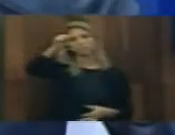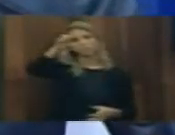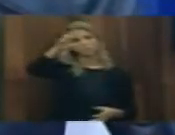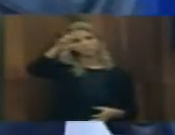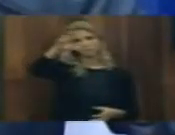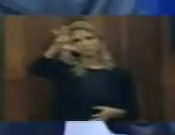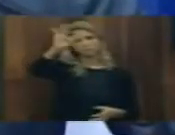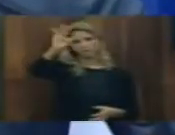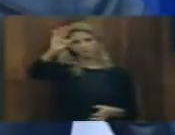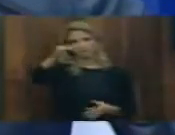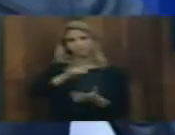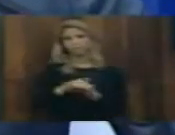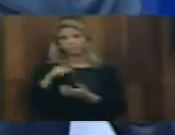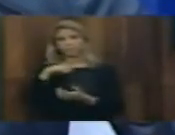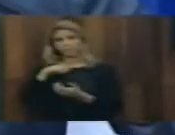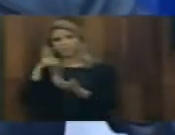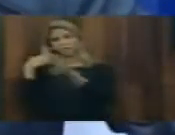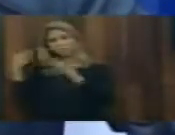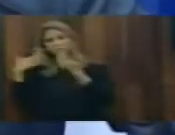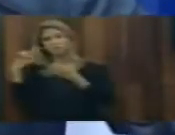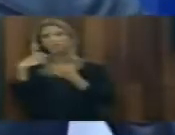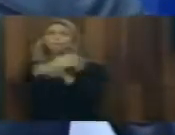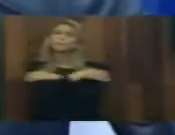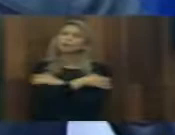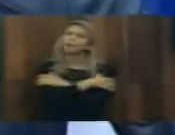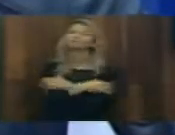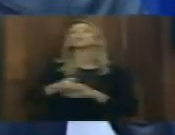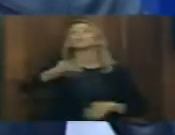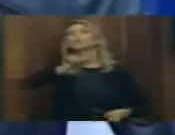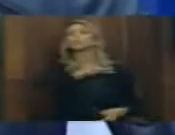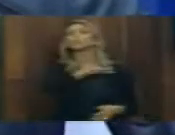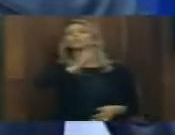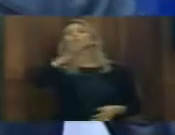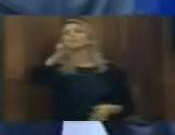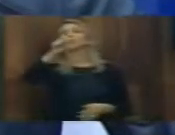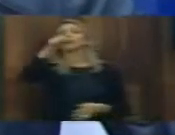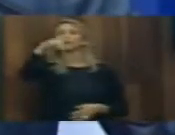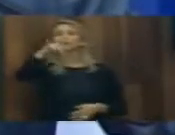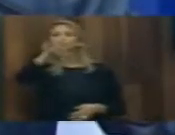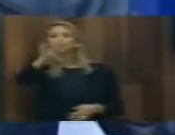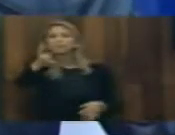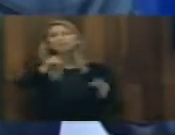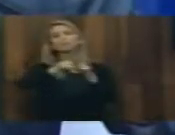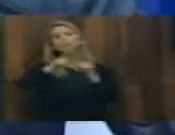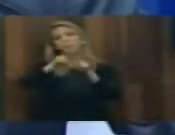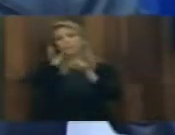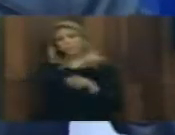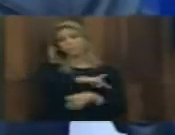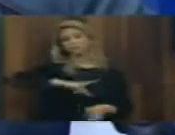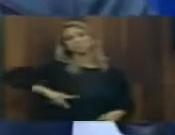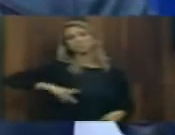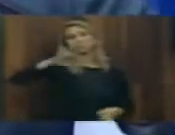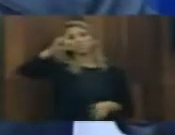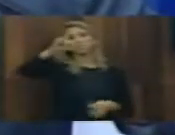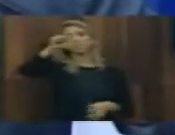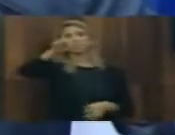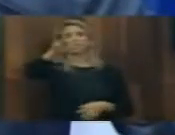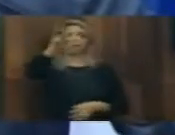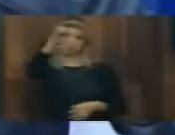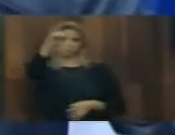Florestinha. Quero deixar um abraço a Wagner, um abraço ao senhor presidente Dário, por estar fazendo.